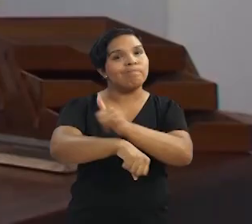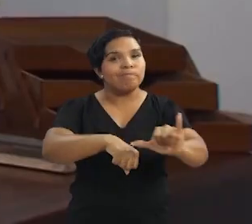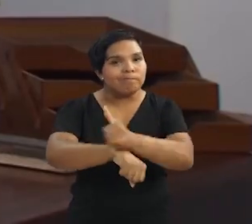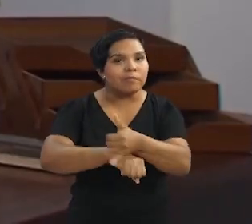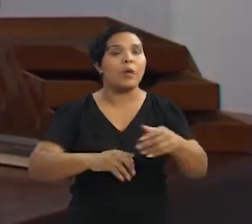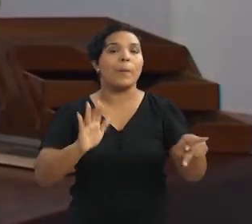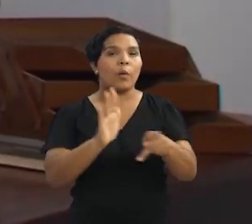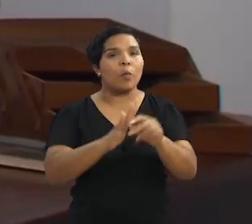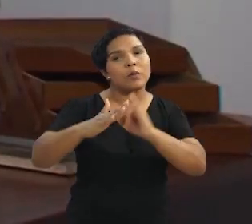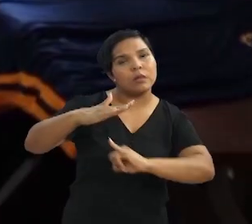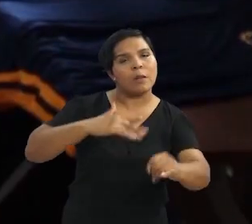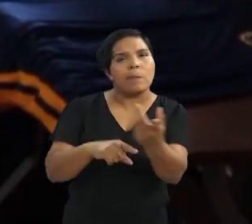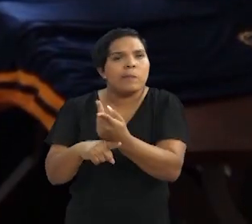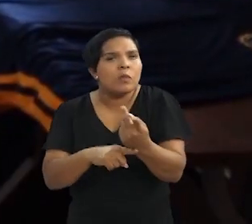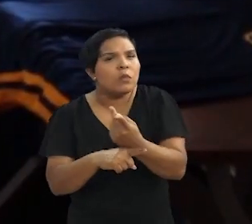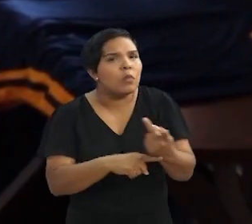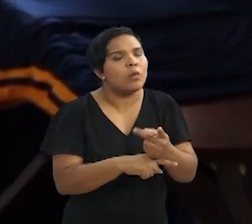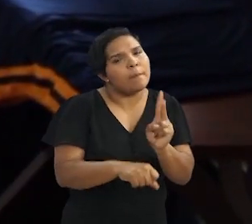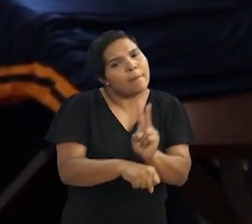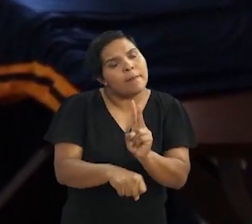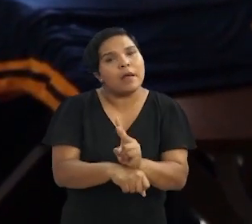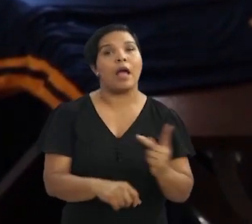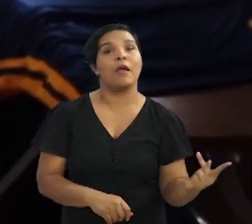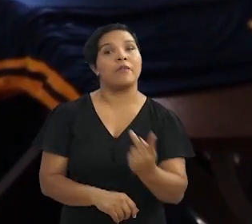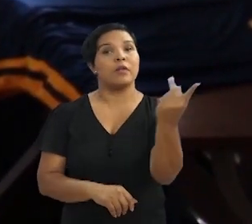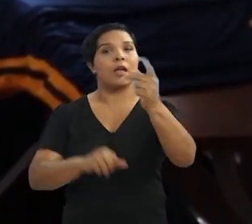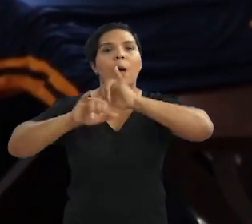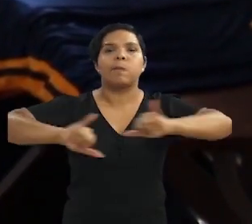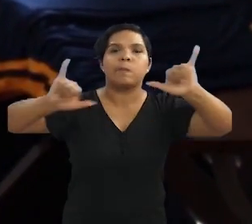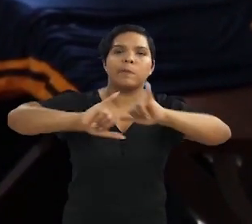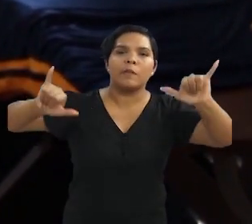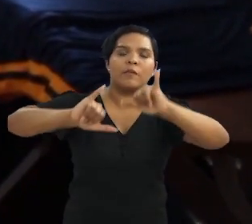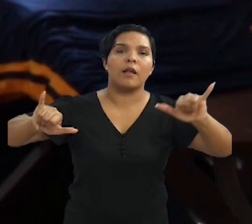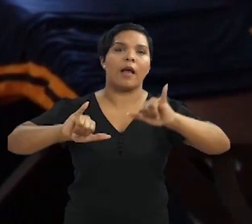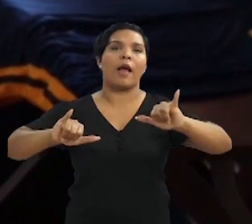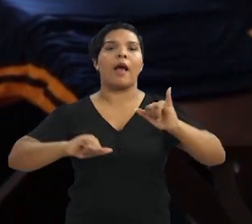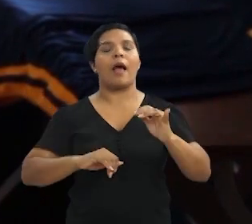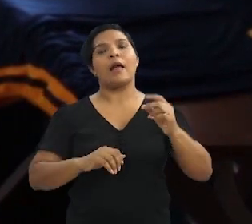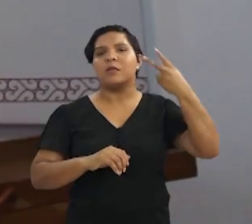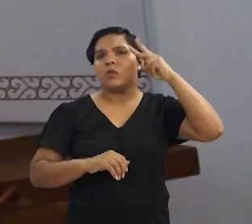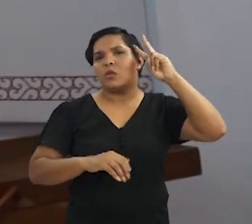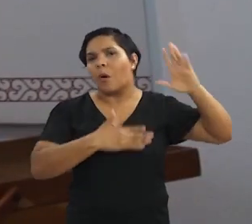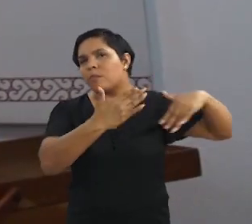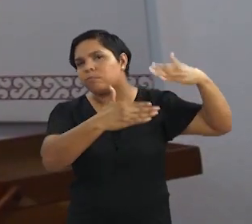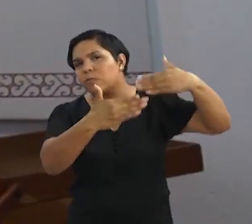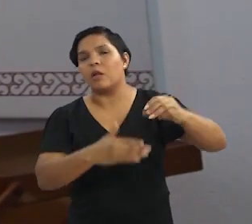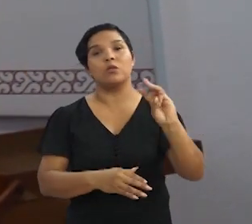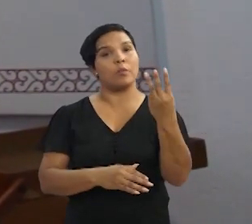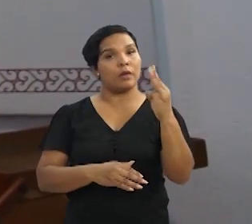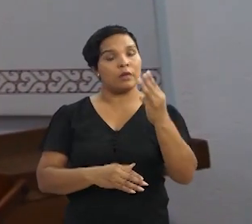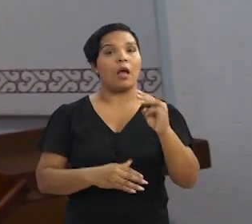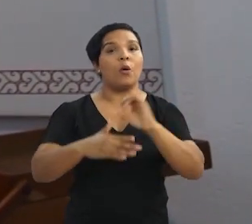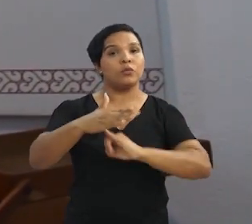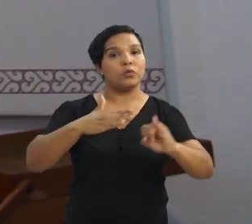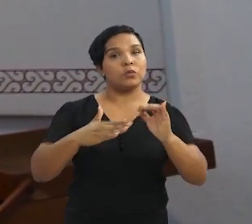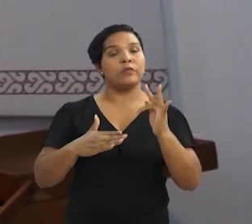da instituição e ele busca preservar, valorizar e divulgar a memória da educação profissional do Maranhão. Sobretudo